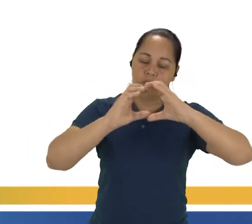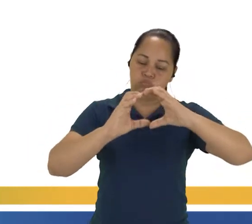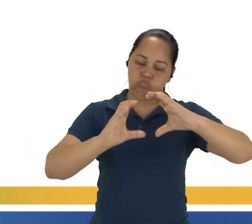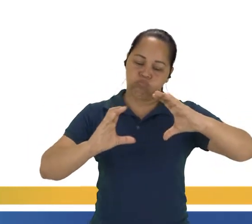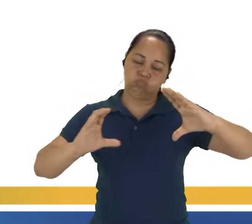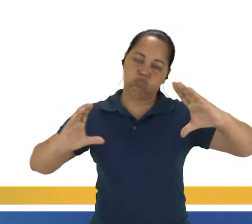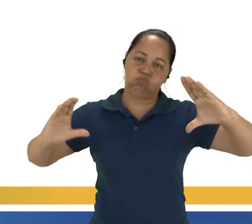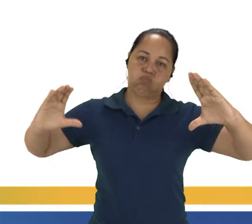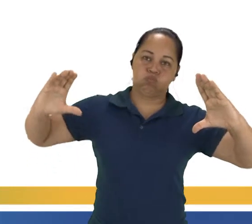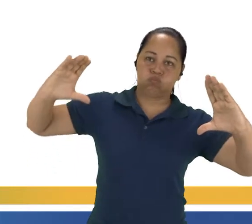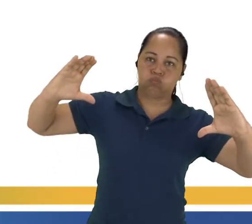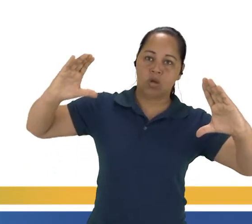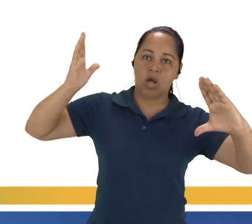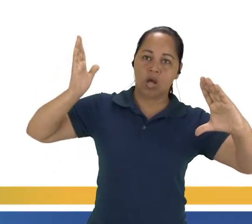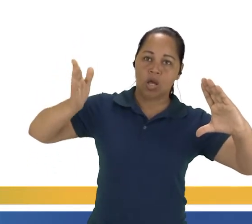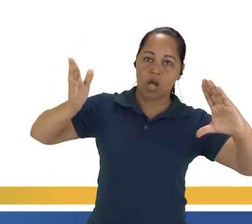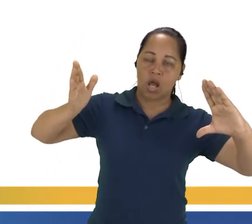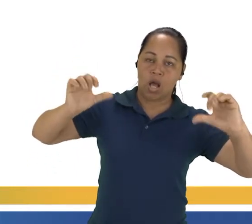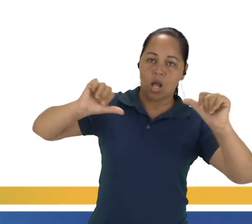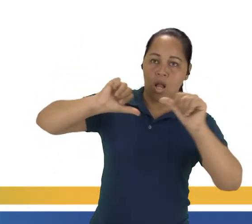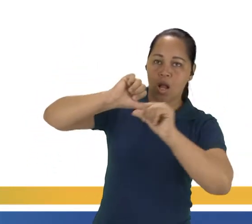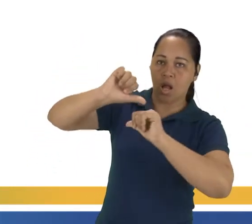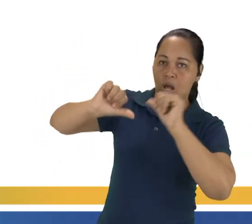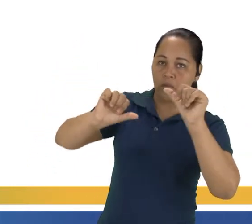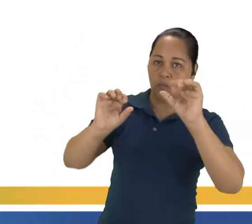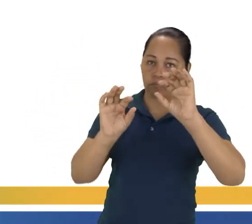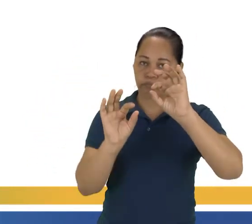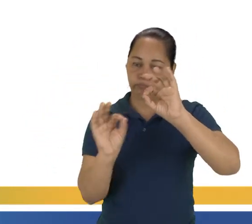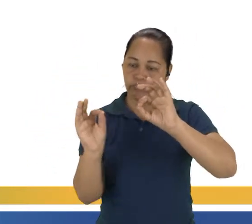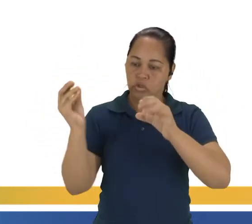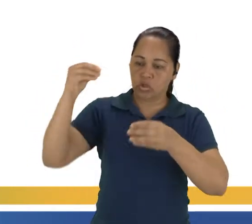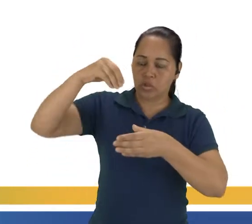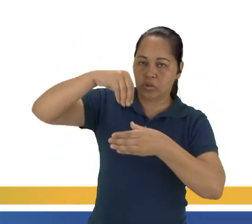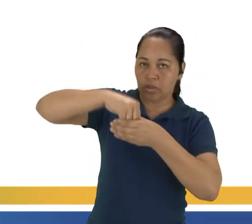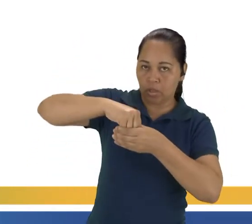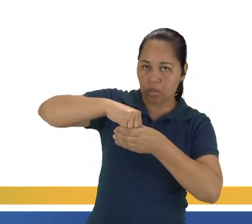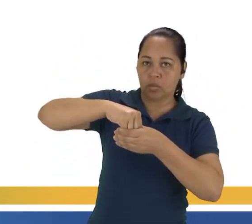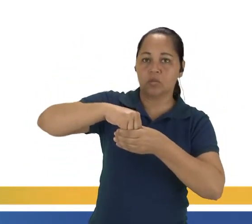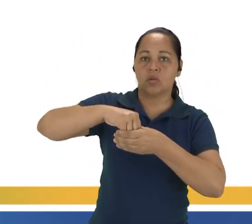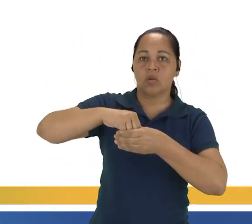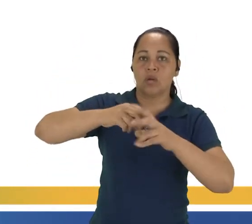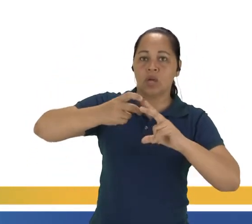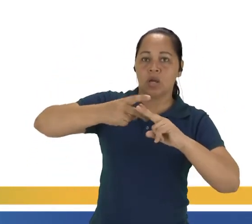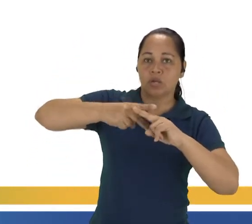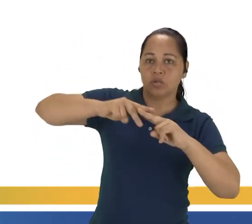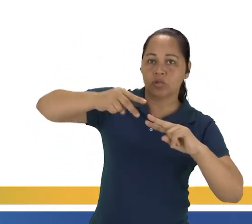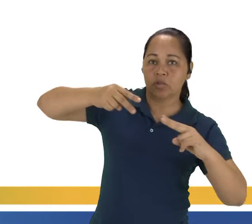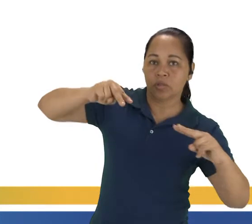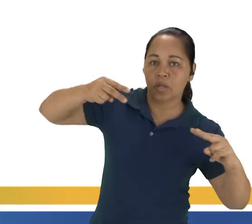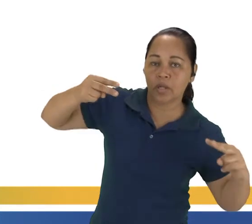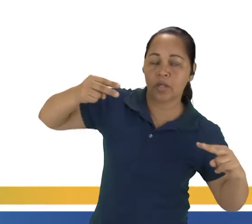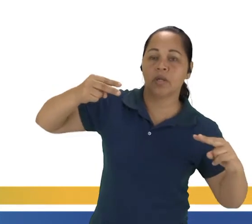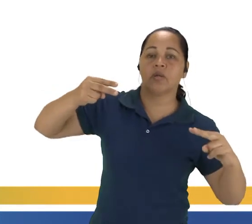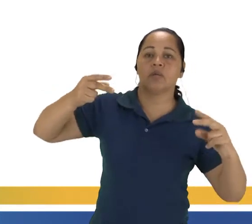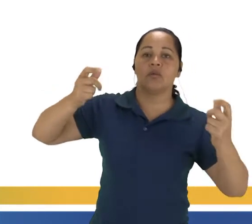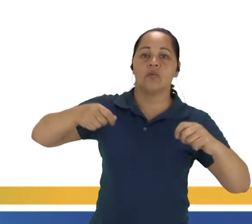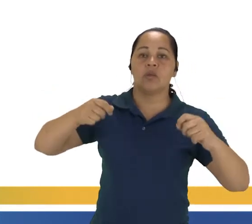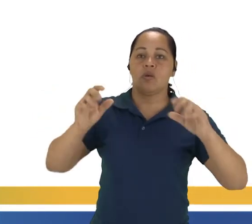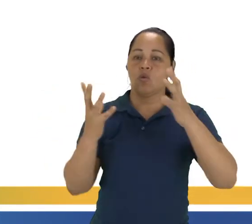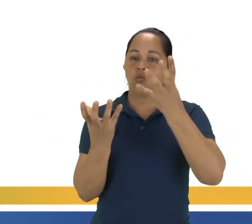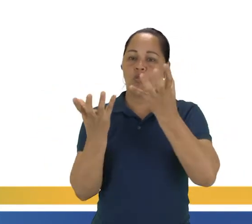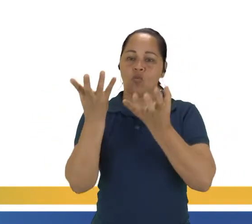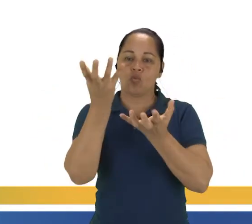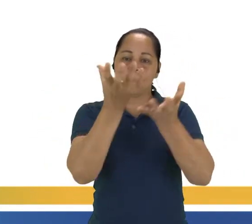já fez a sua síntese e ela vai organizar o seu material genético, ela vai terminar de armazenar